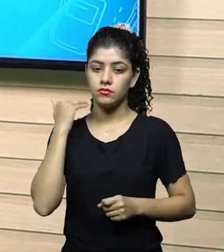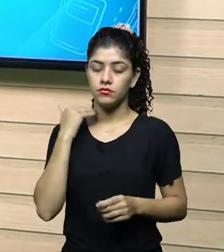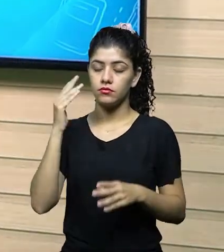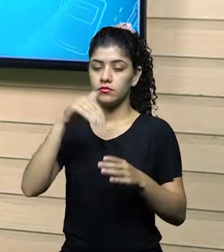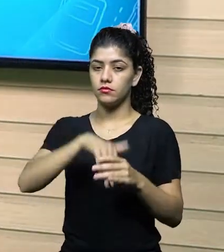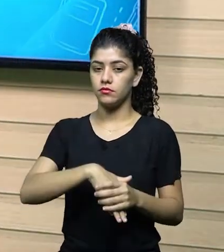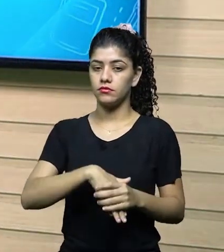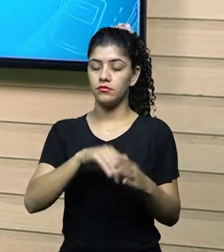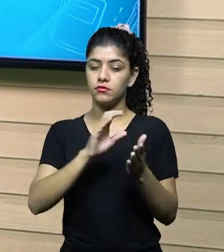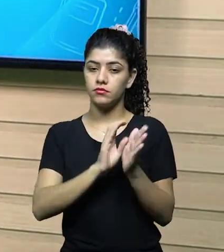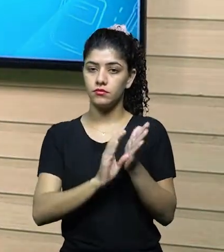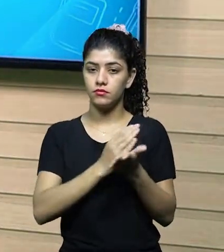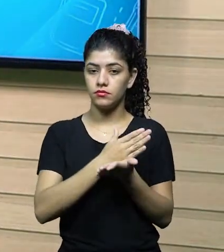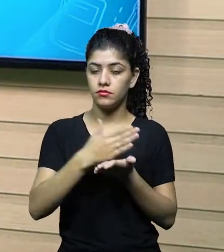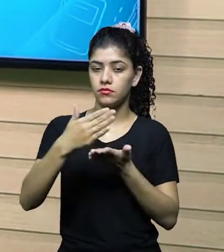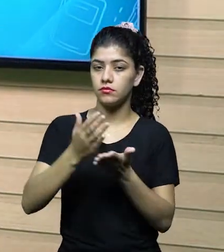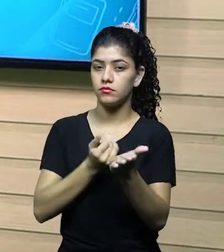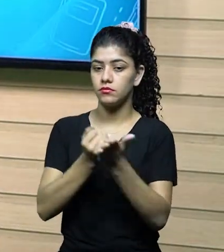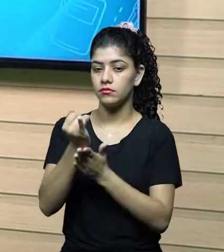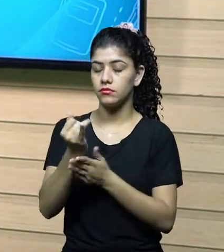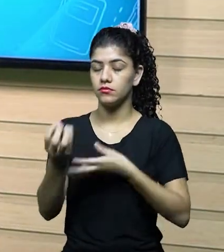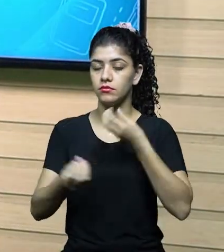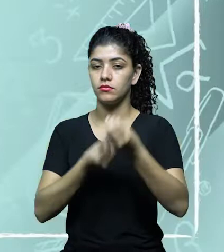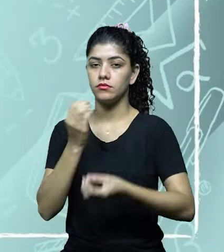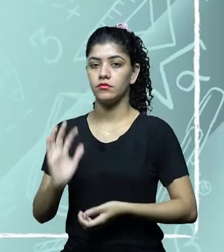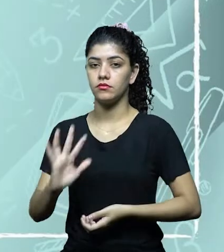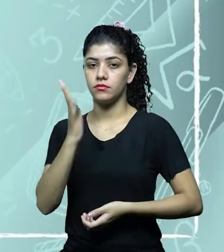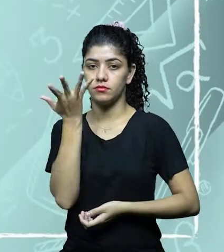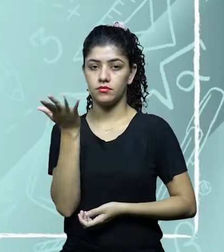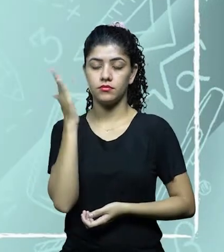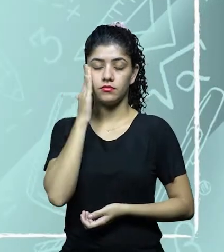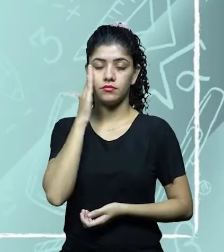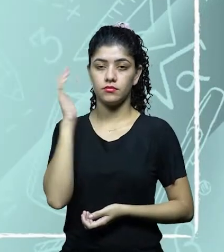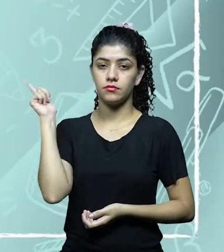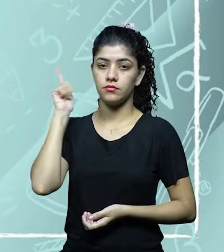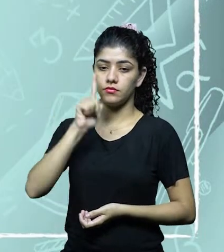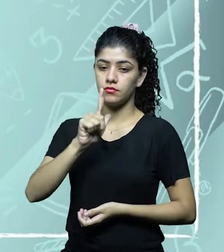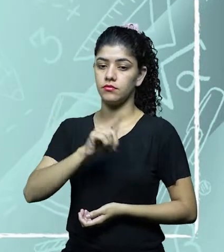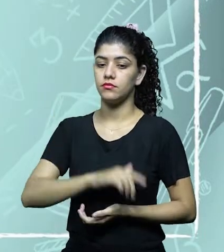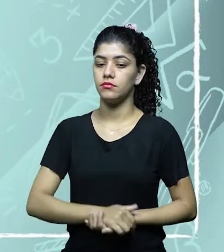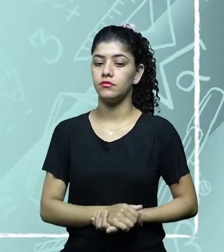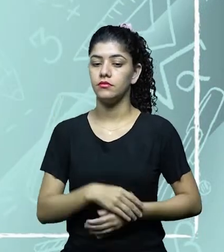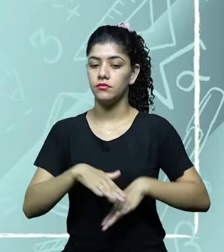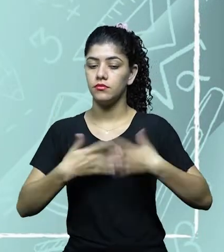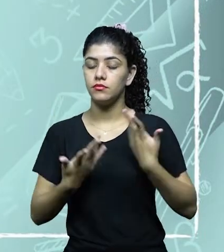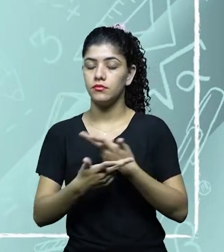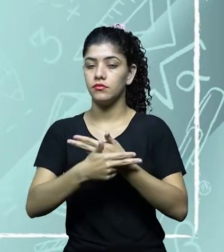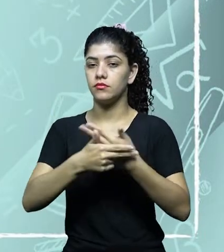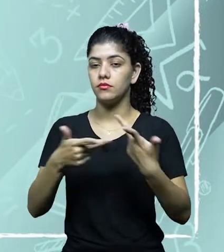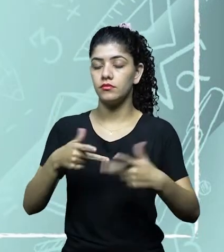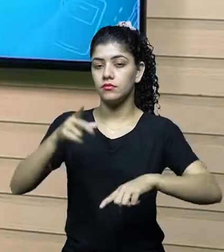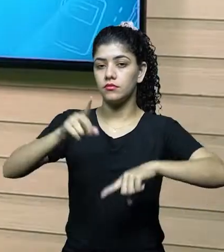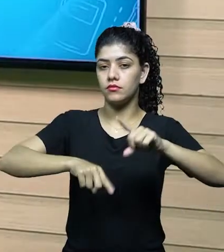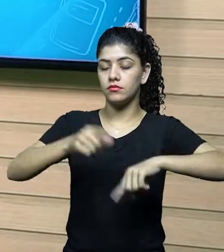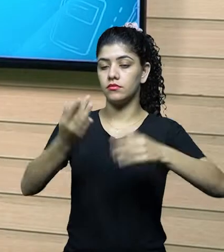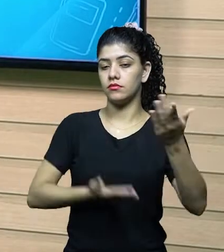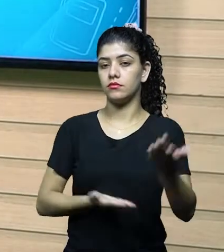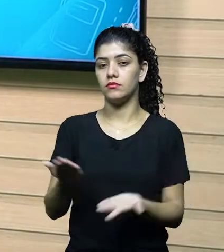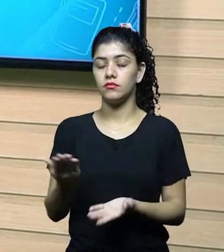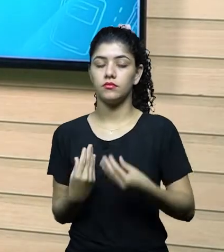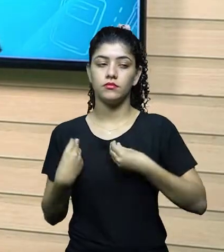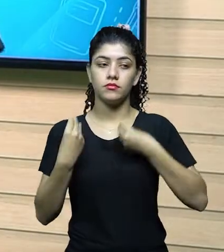bancária dentro da sua introdução, como ela funciona. Conseguimos entender quais são os produtos, quais são os serviços que